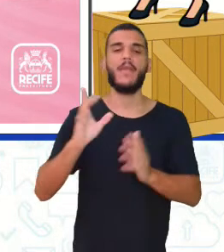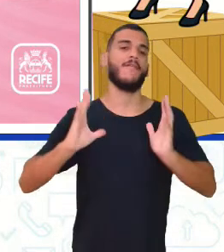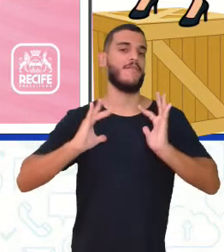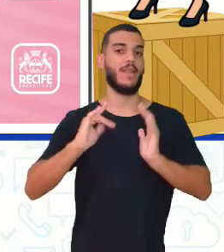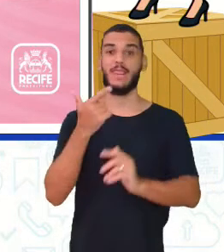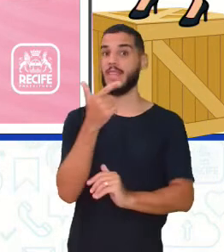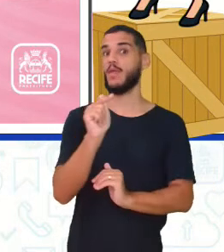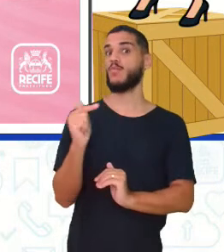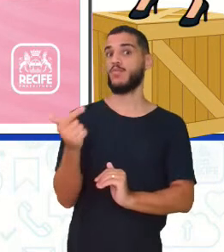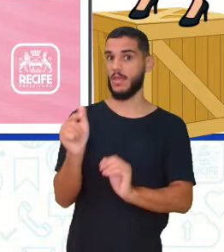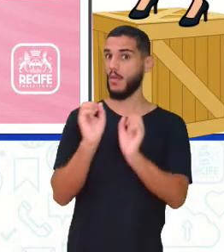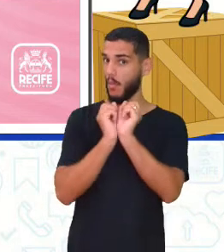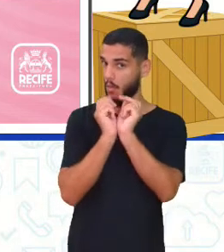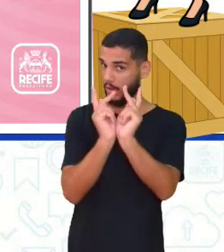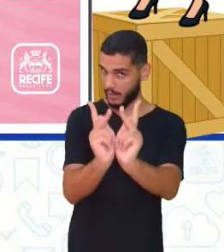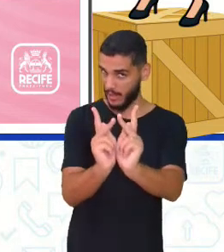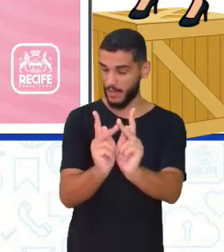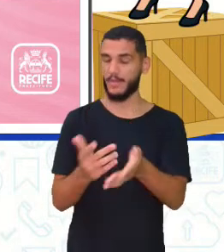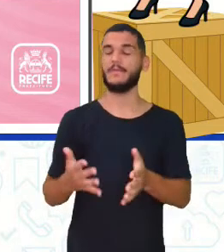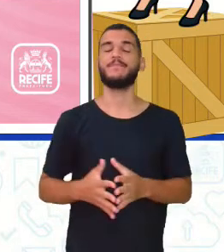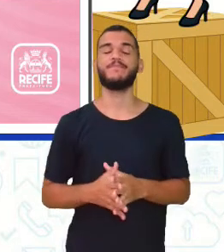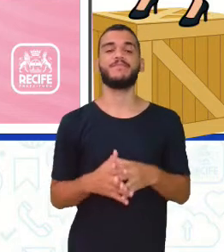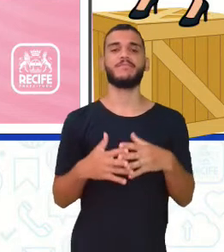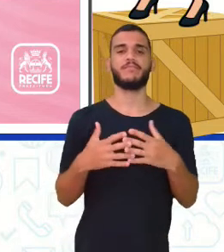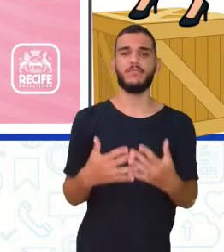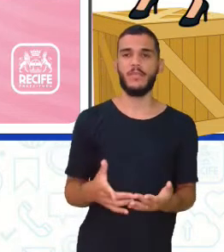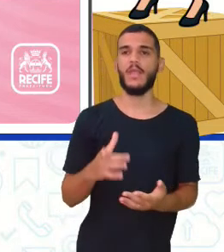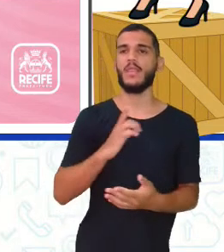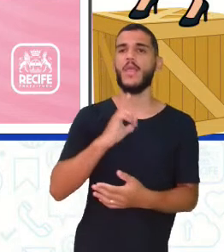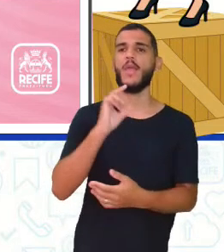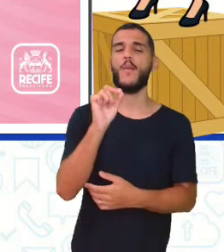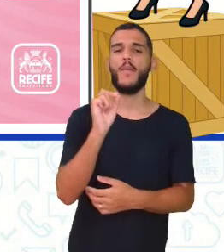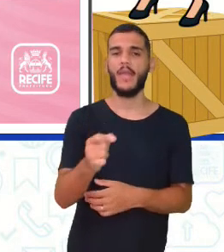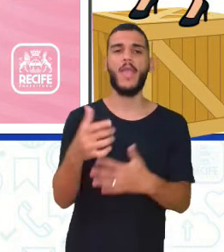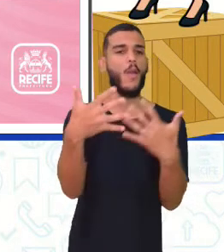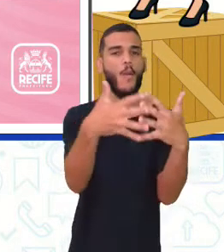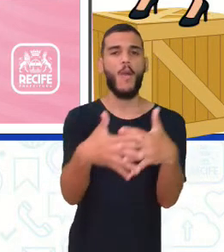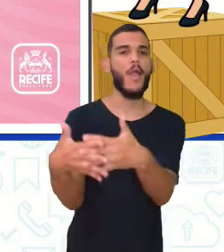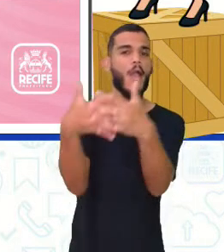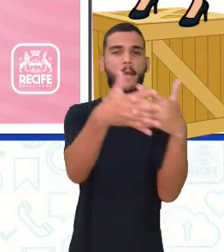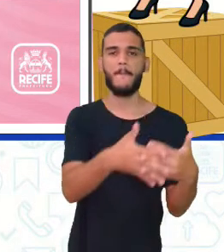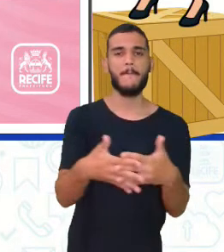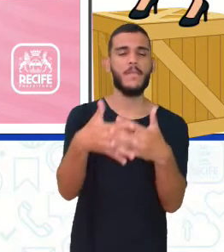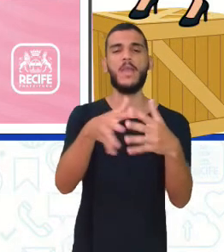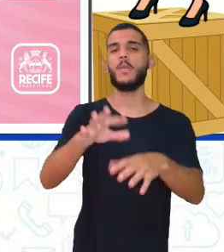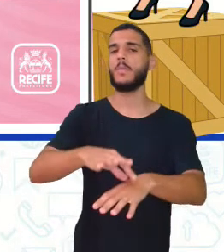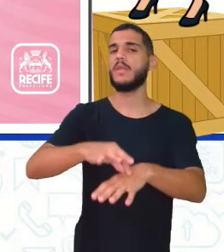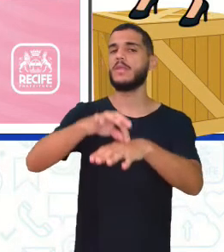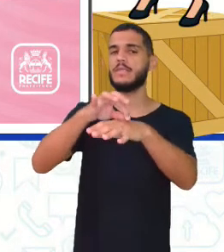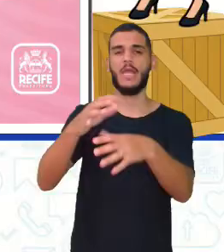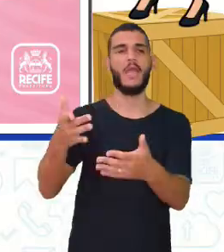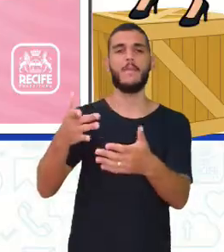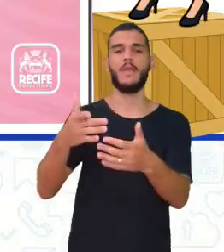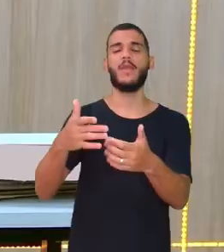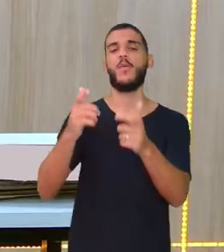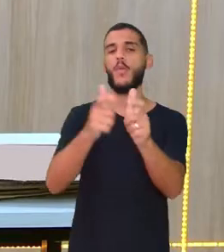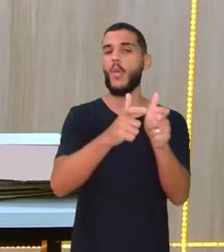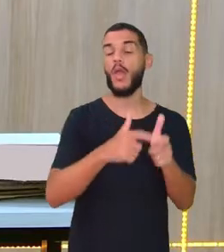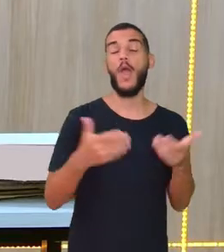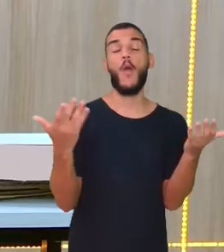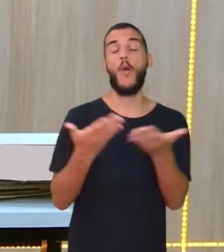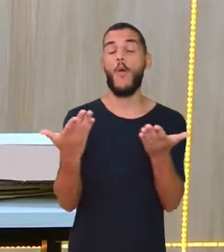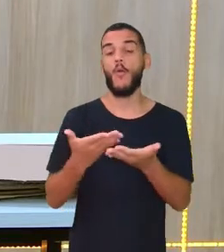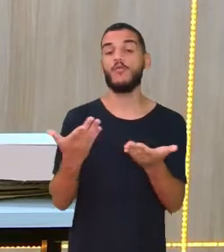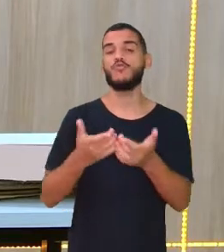a questão aí desse mamógrafo móvel. Hoje ele está na bomba do